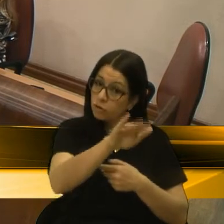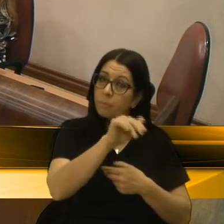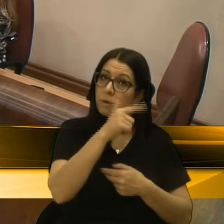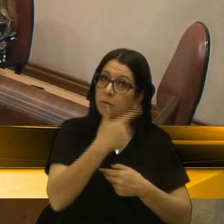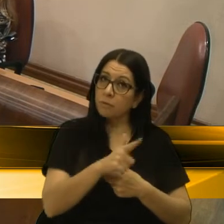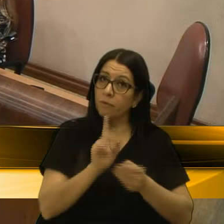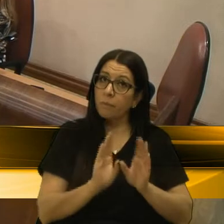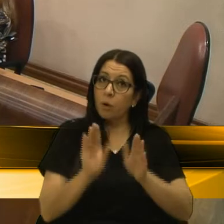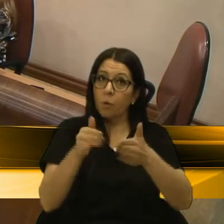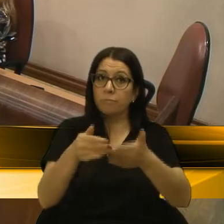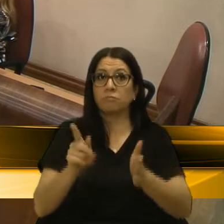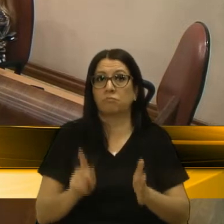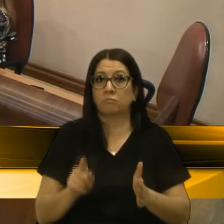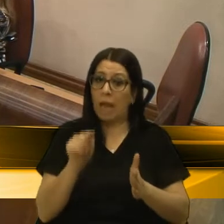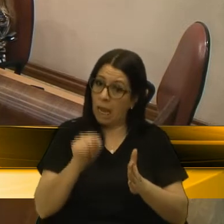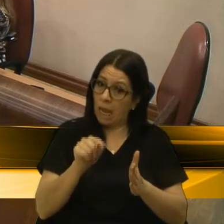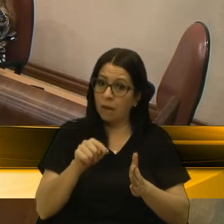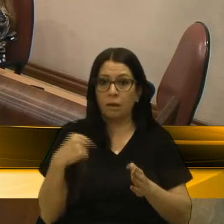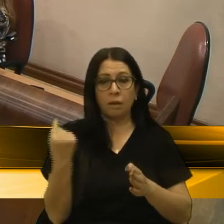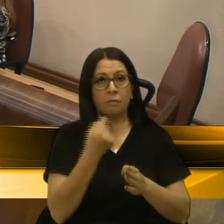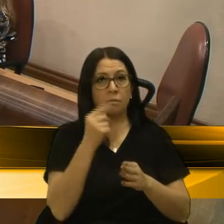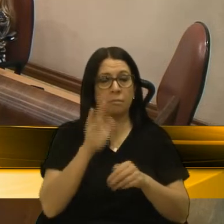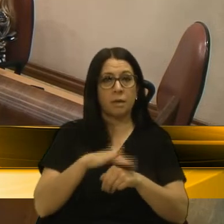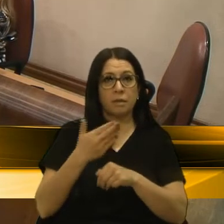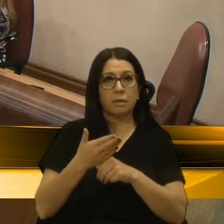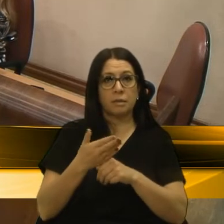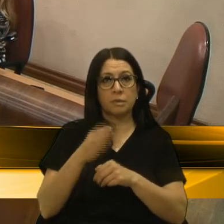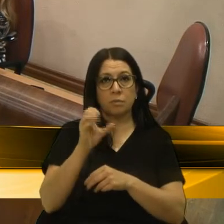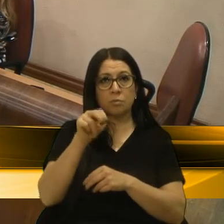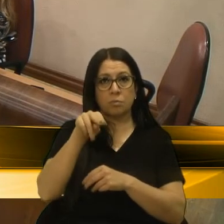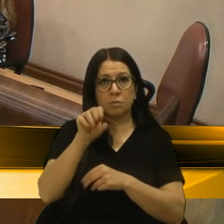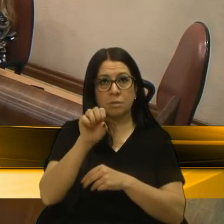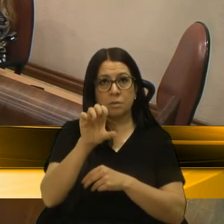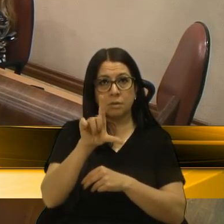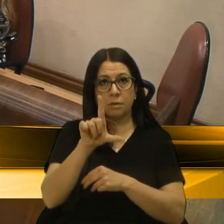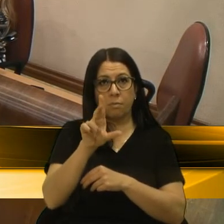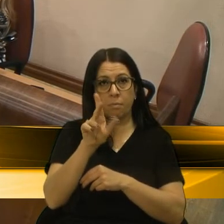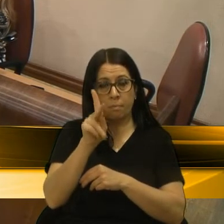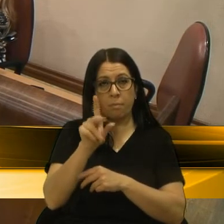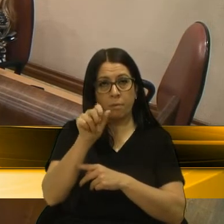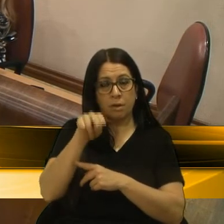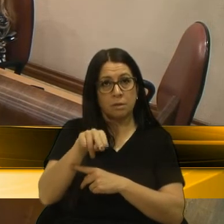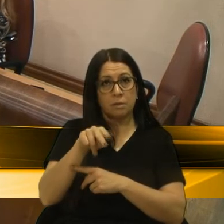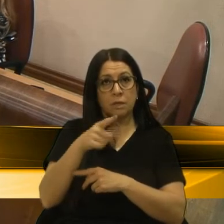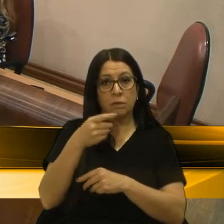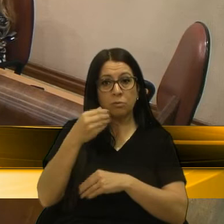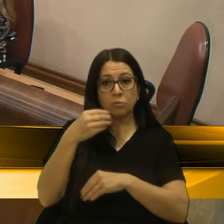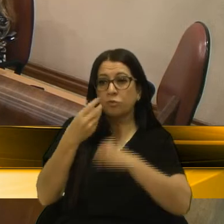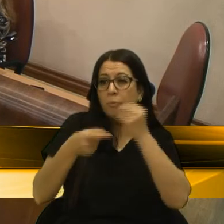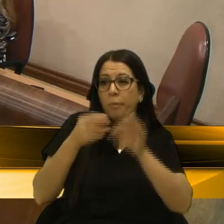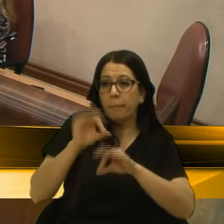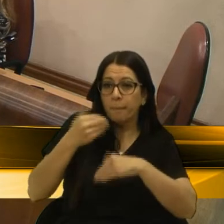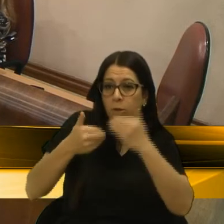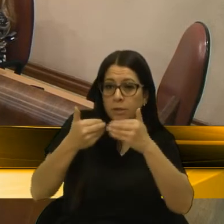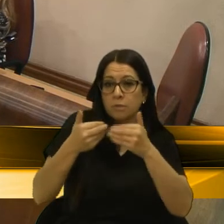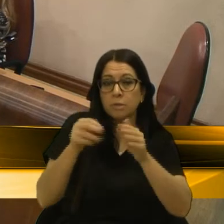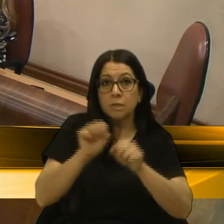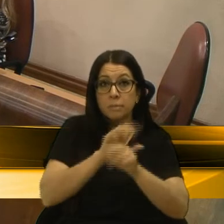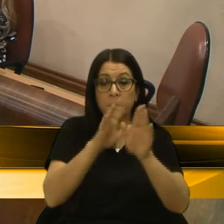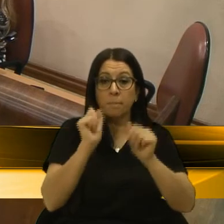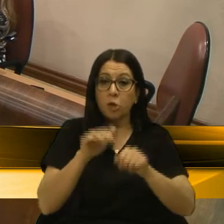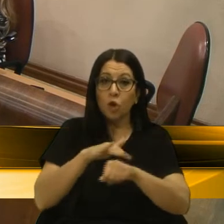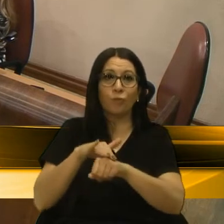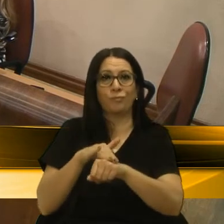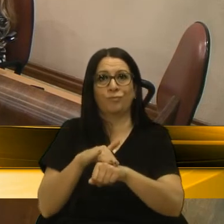pela comissão. Elas e as demais do Conceplan, dentro de um processo de transparência, a gente poder conversar. Porque não